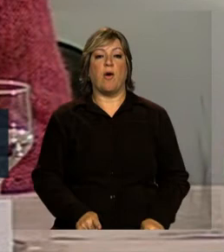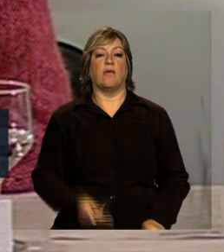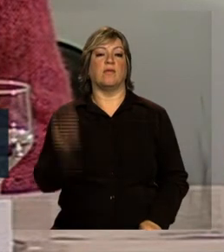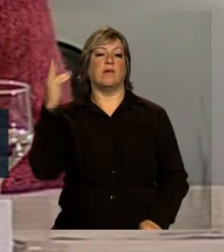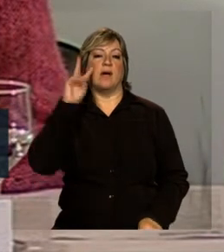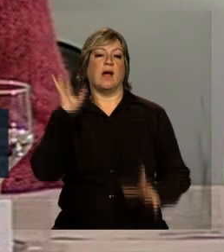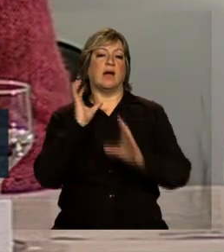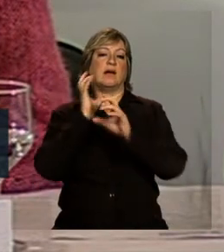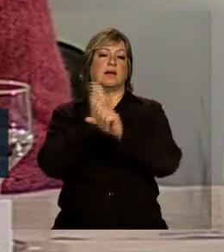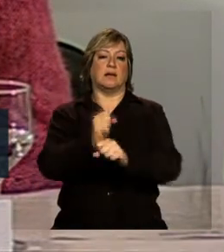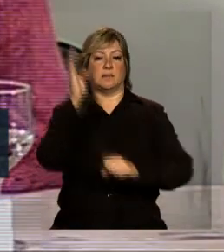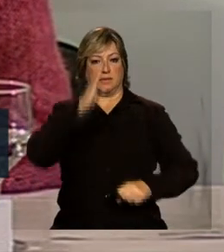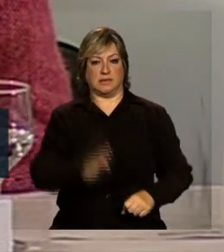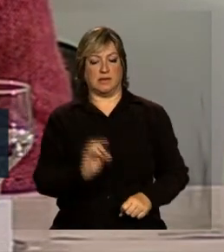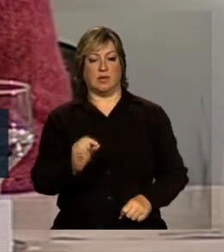dizer,